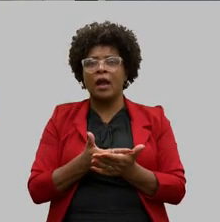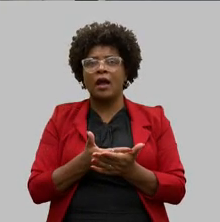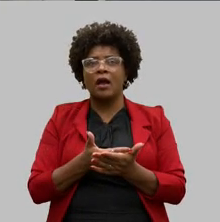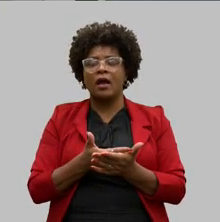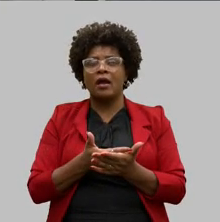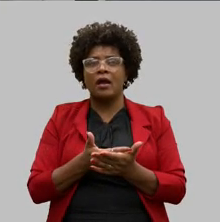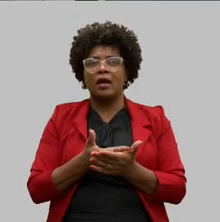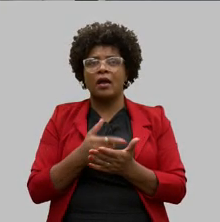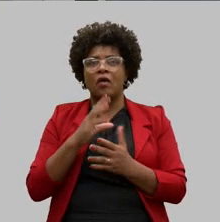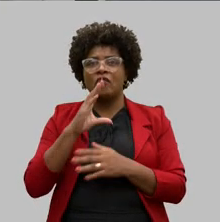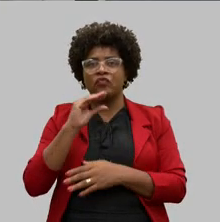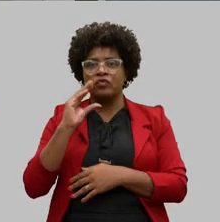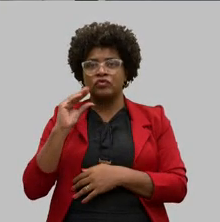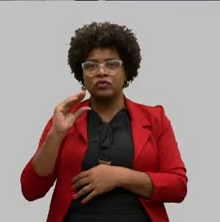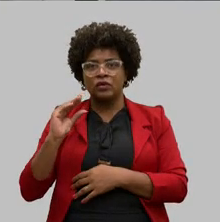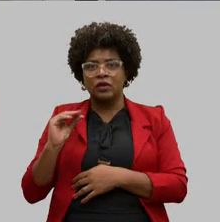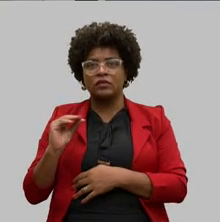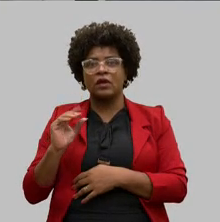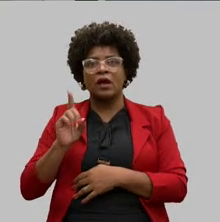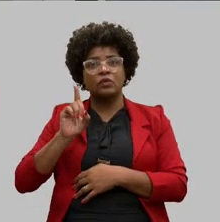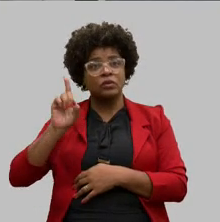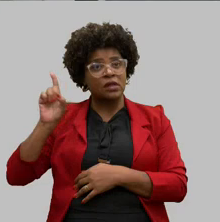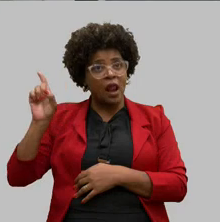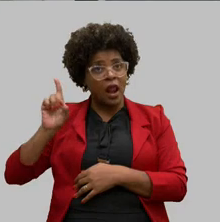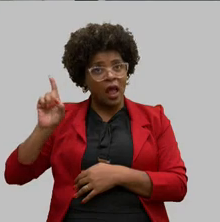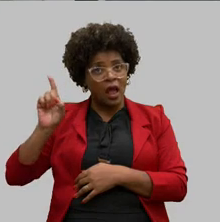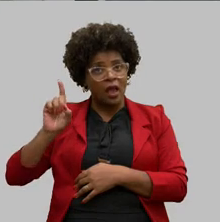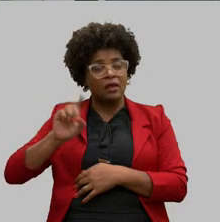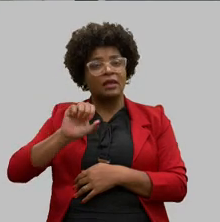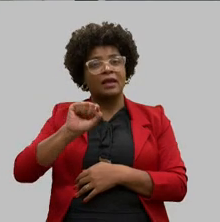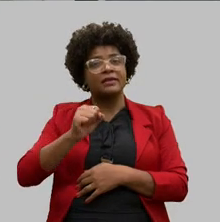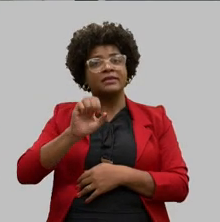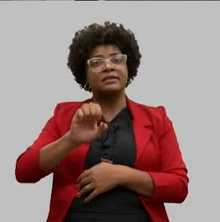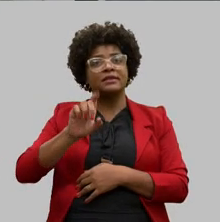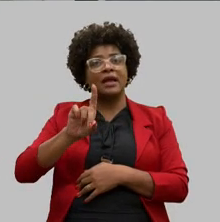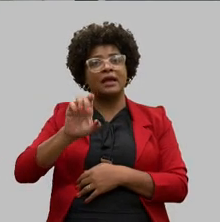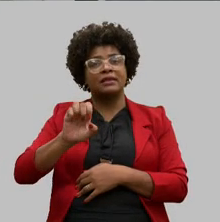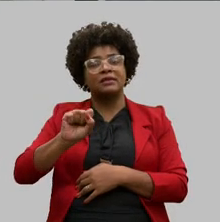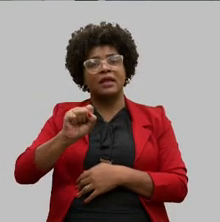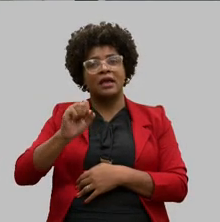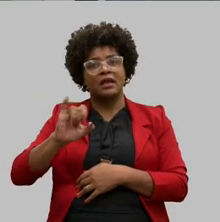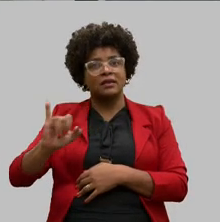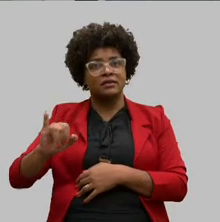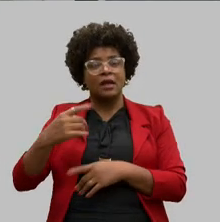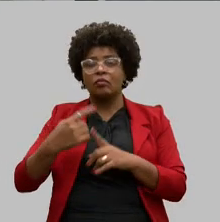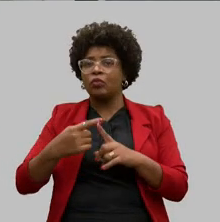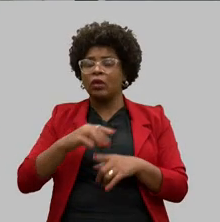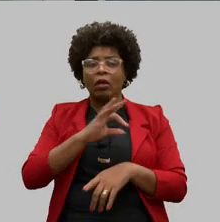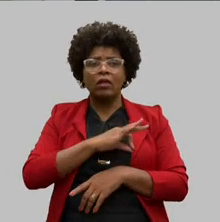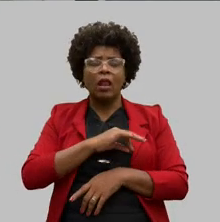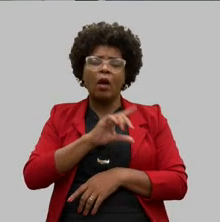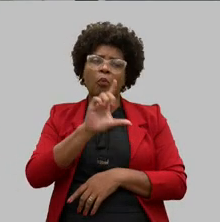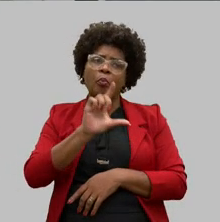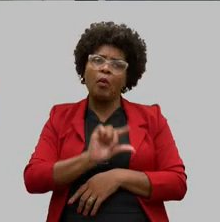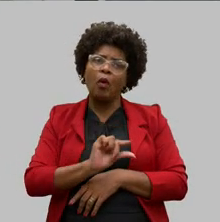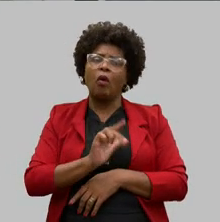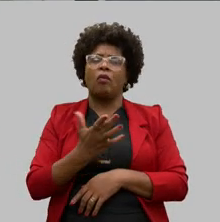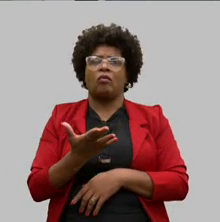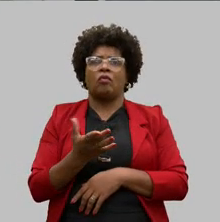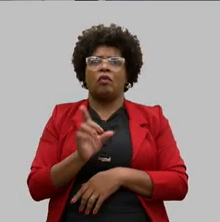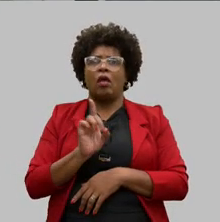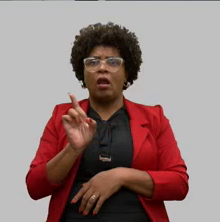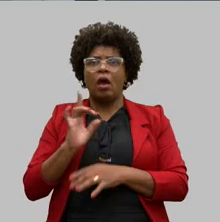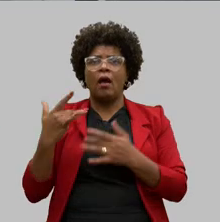os funcionário da casa lá porque é pouco eles merecem porque eles